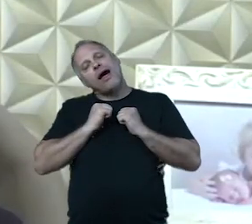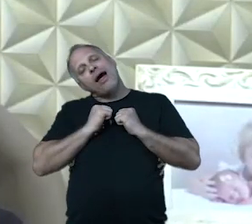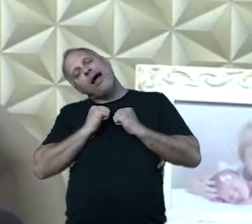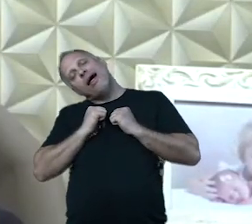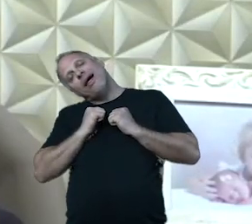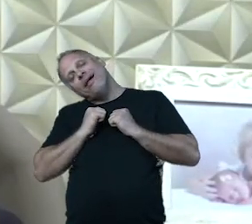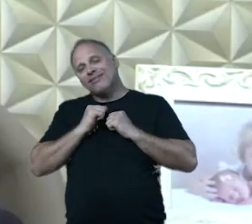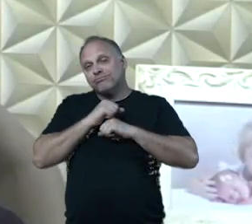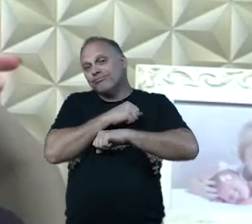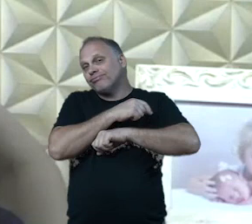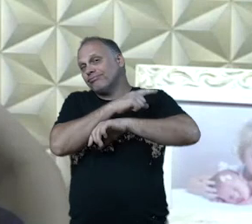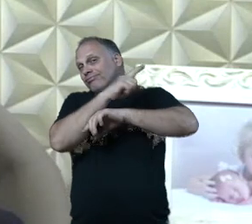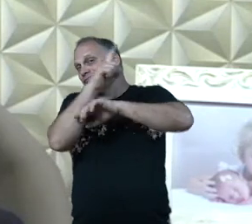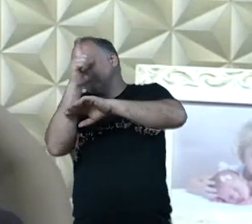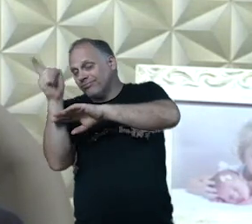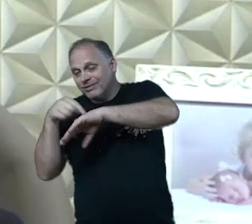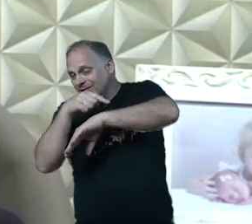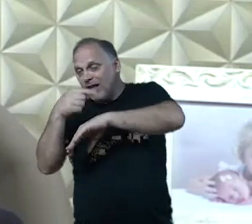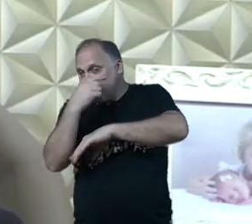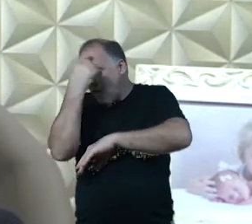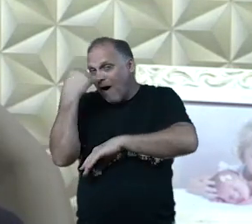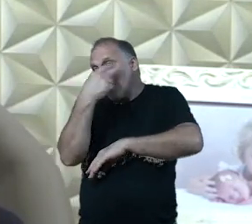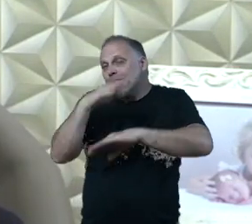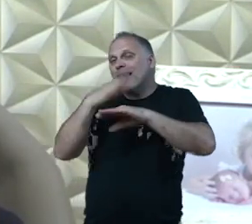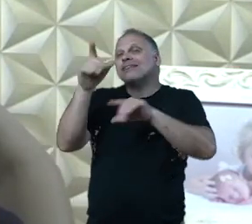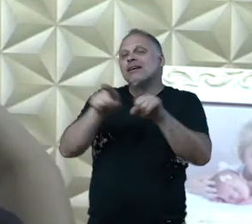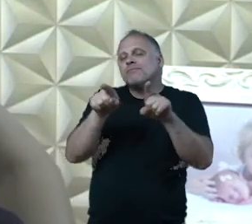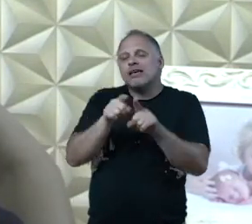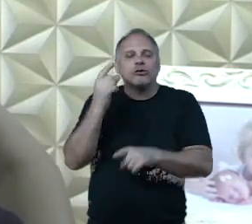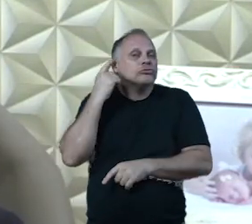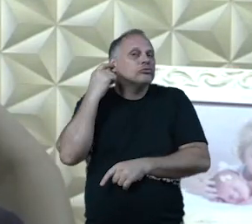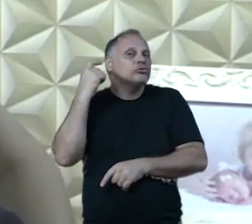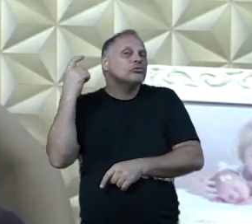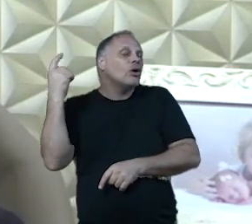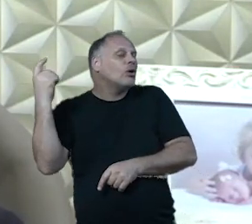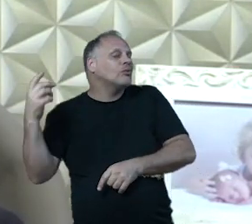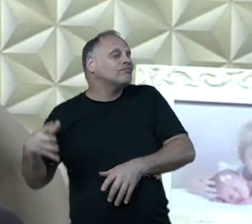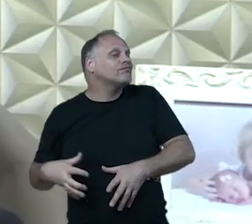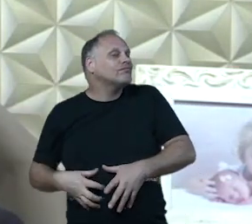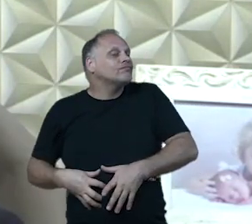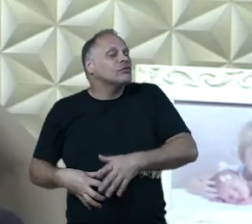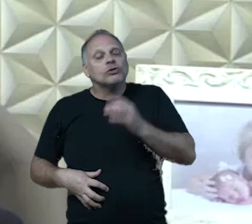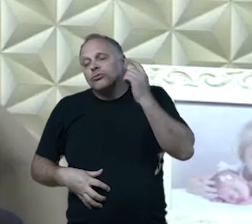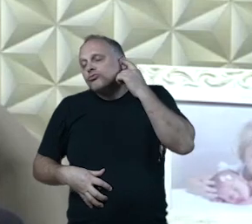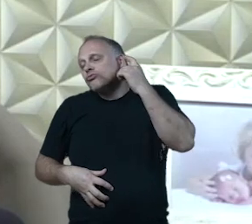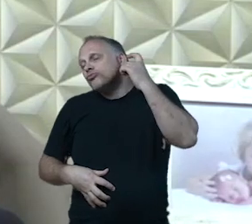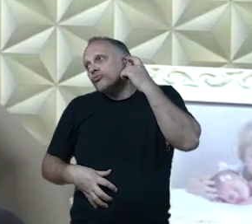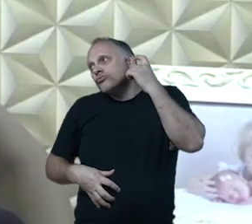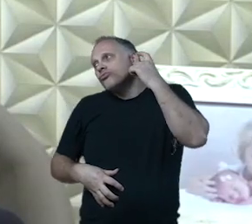tempo, mais tranquilo, que são botar o som do útero, que é um chiadinho, assim, que as